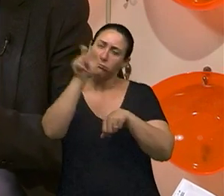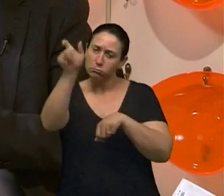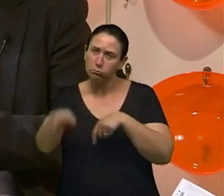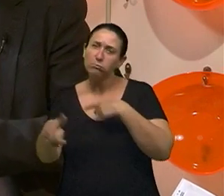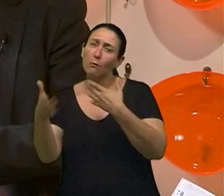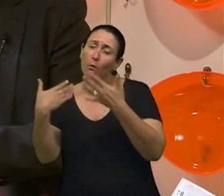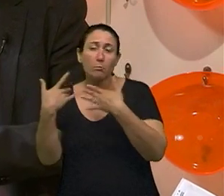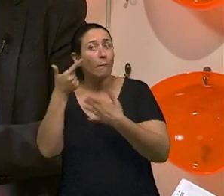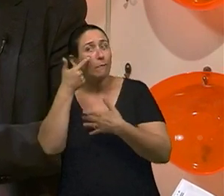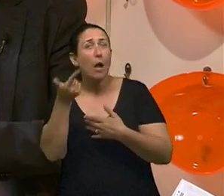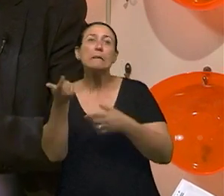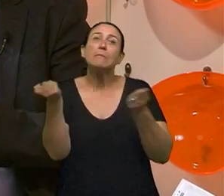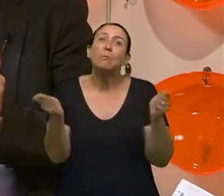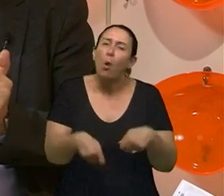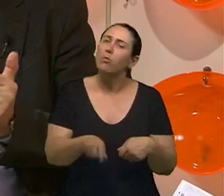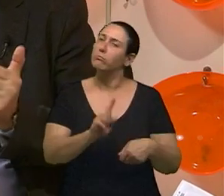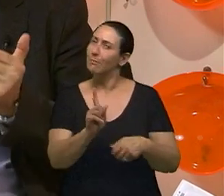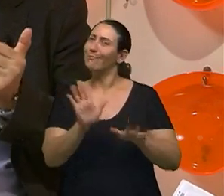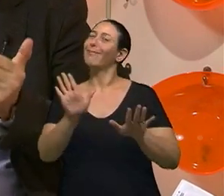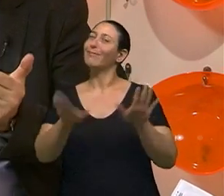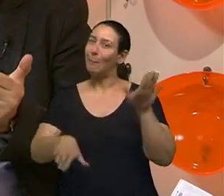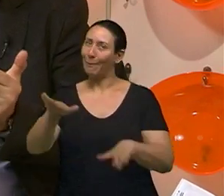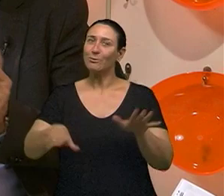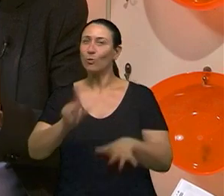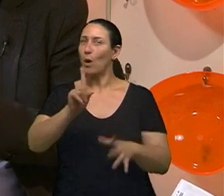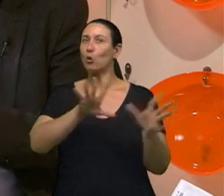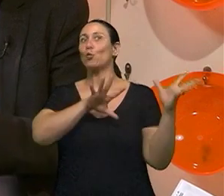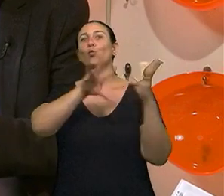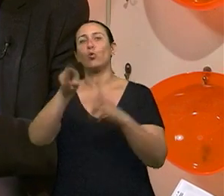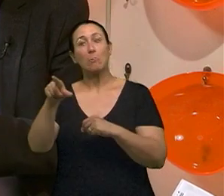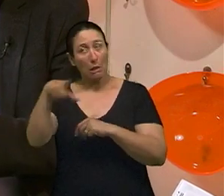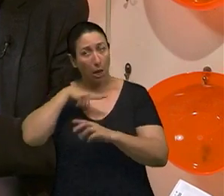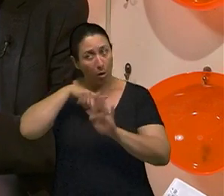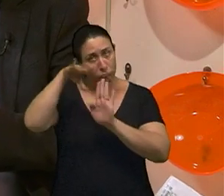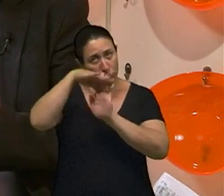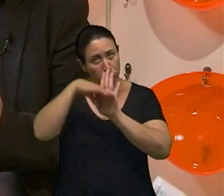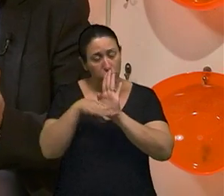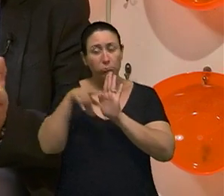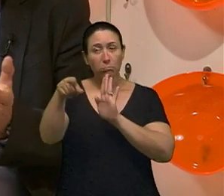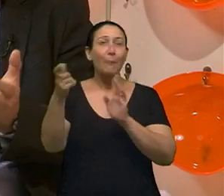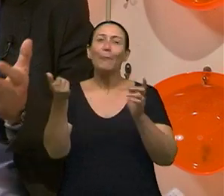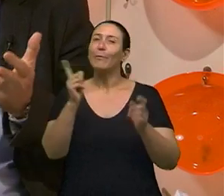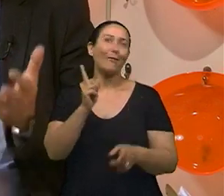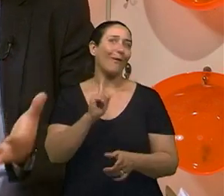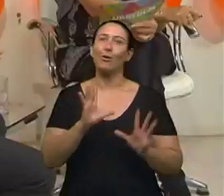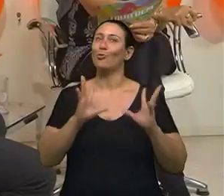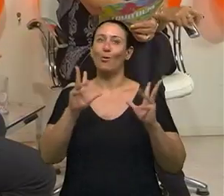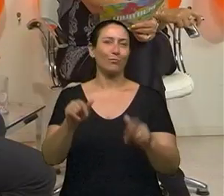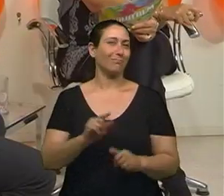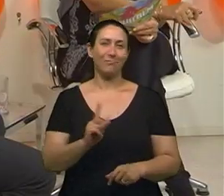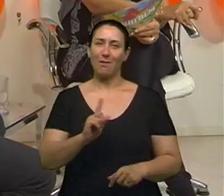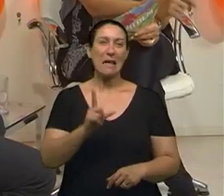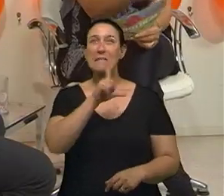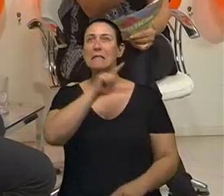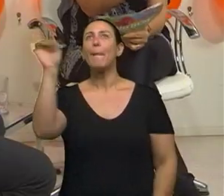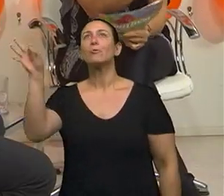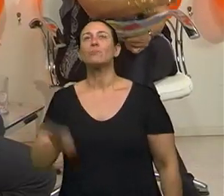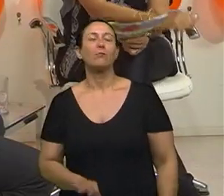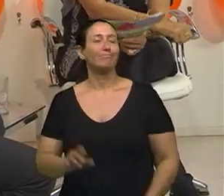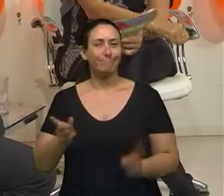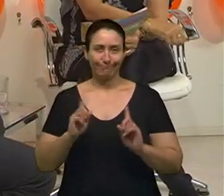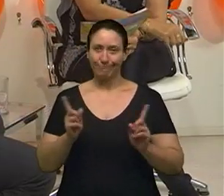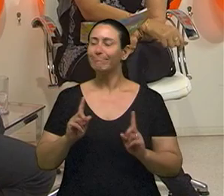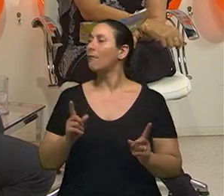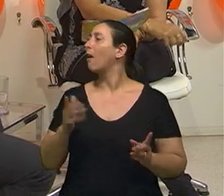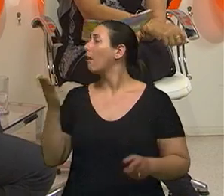identificando analisando com critério se o paciente se encaixa dentro dos critérios anatômicos que também não é para 100% dos casos vamos